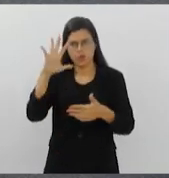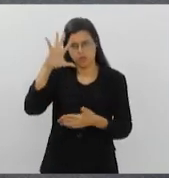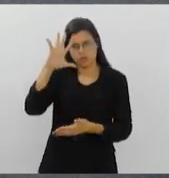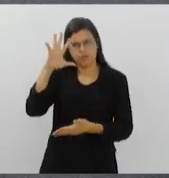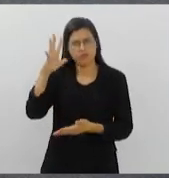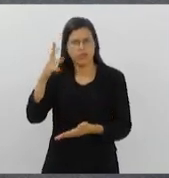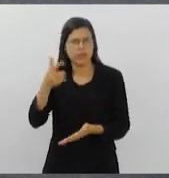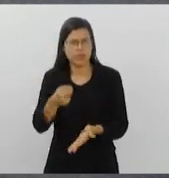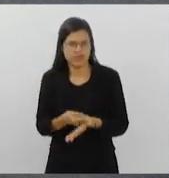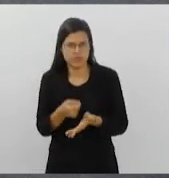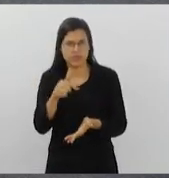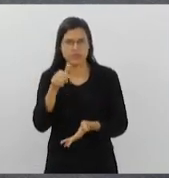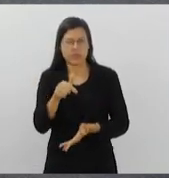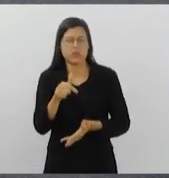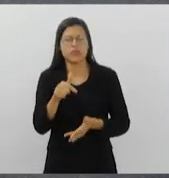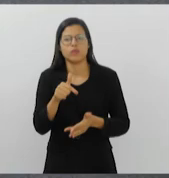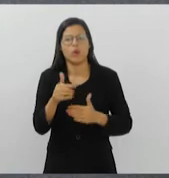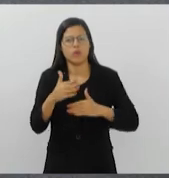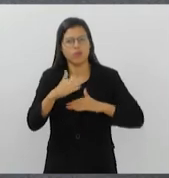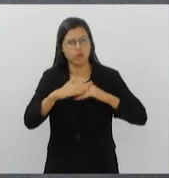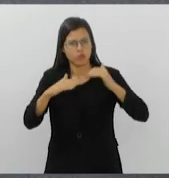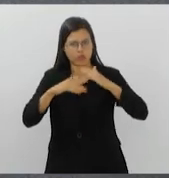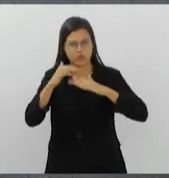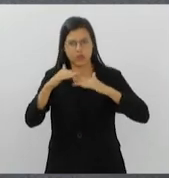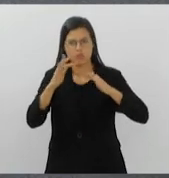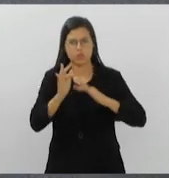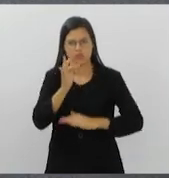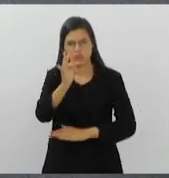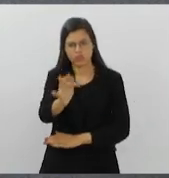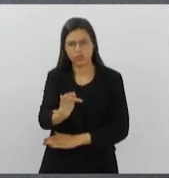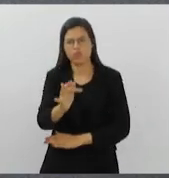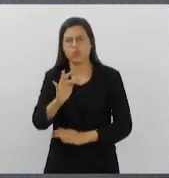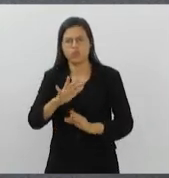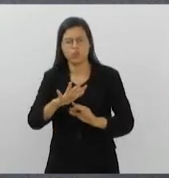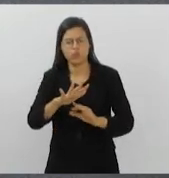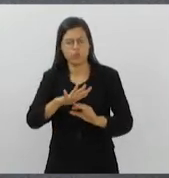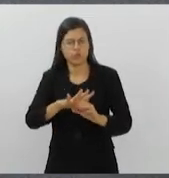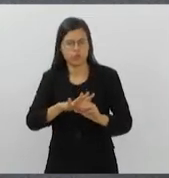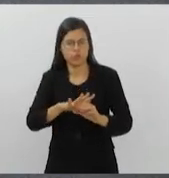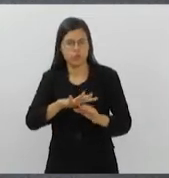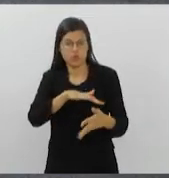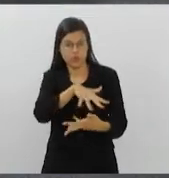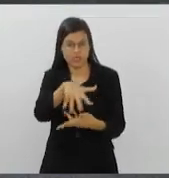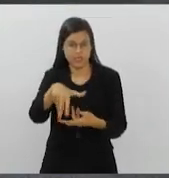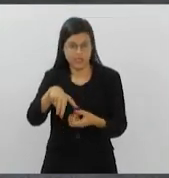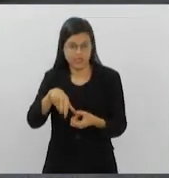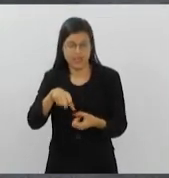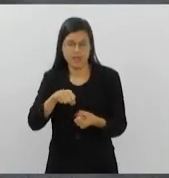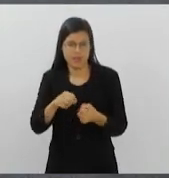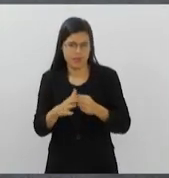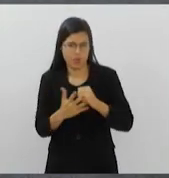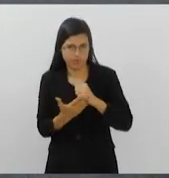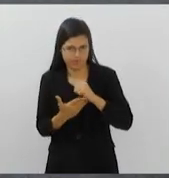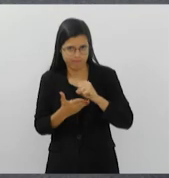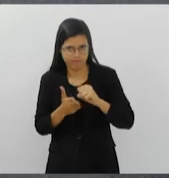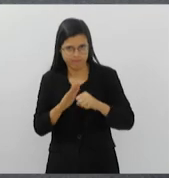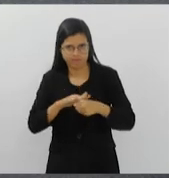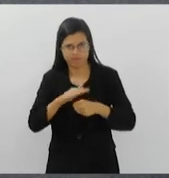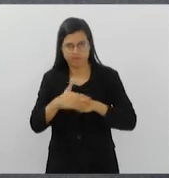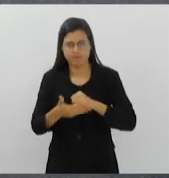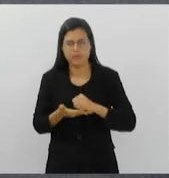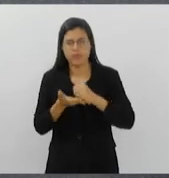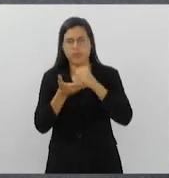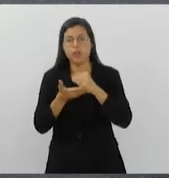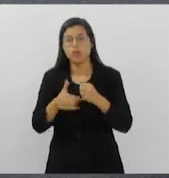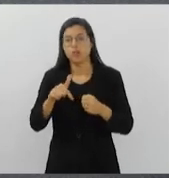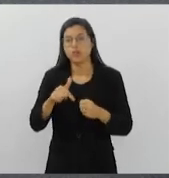de um futuro mais sustentável e justo, não é, para o Estado do Rio de Janeiro, plantando as sementes